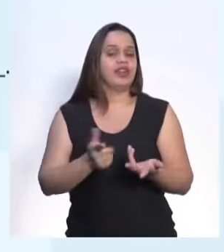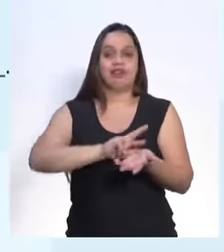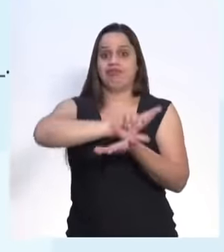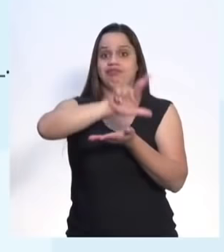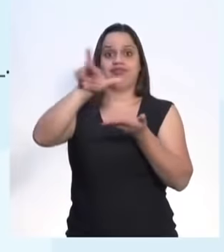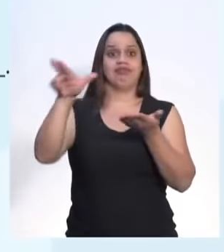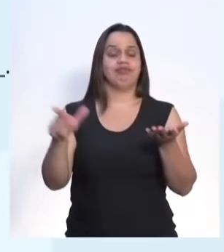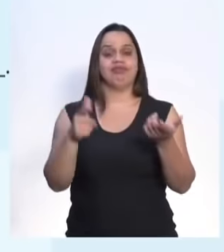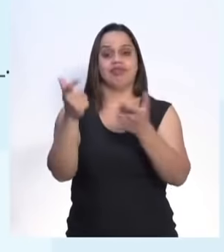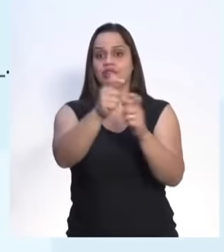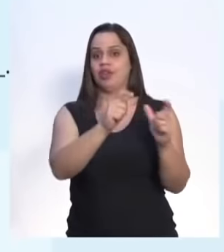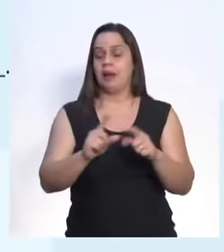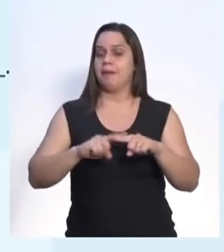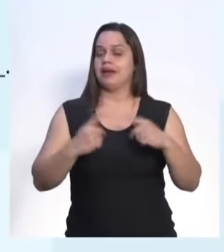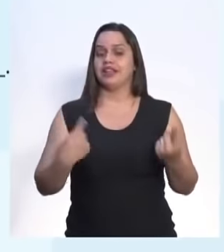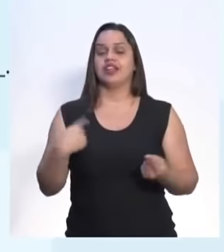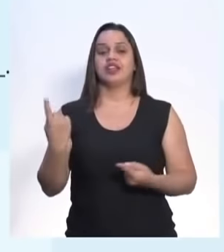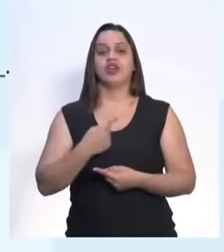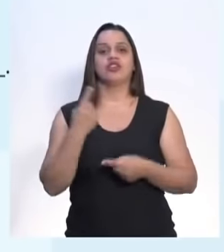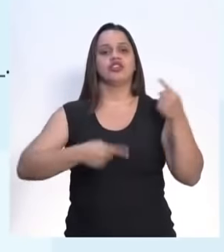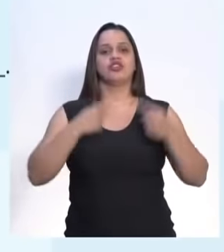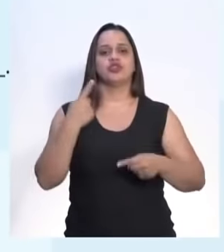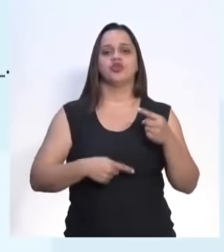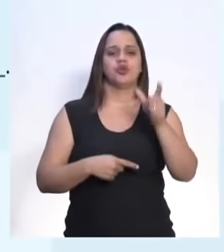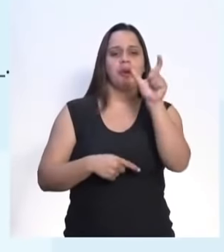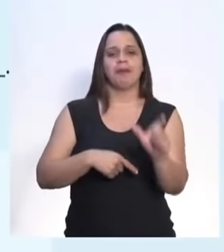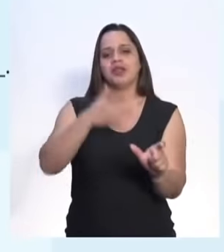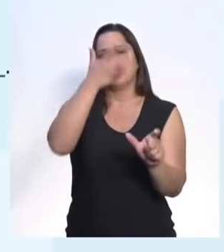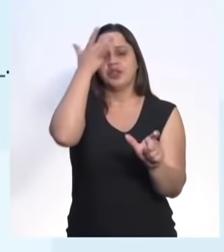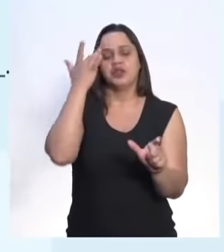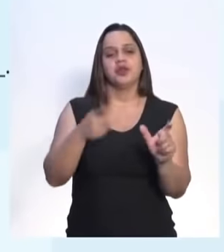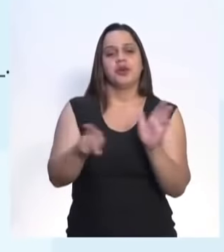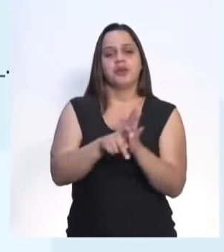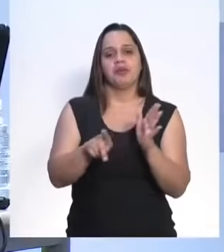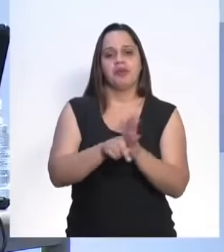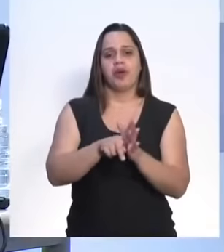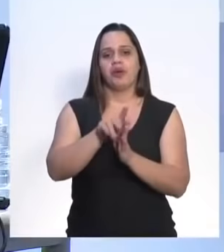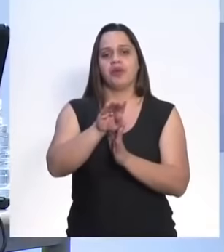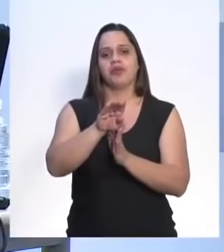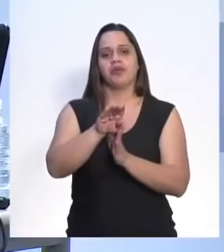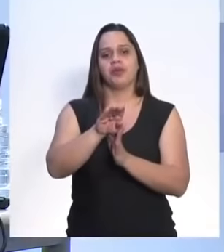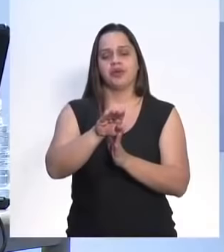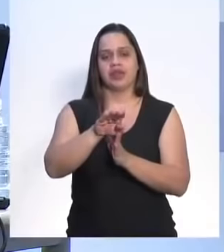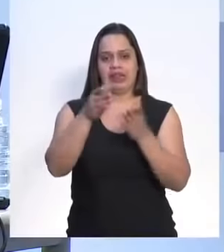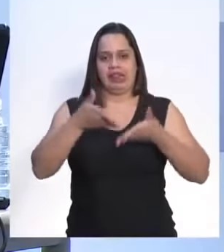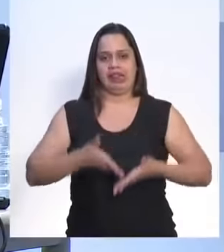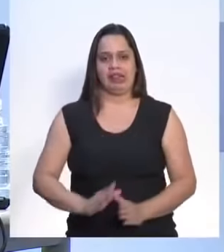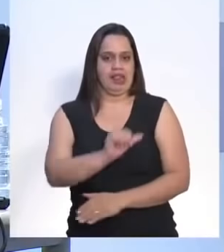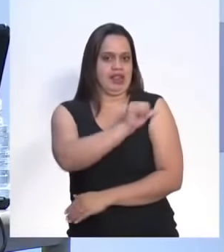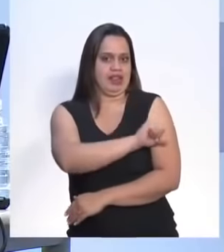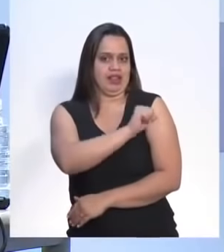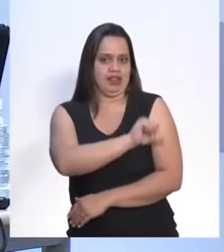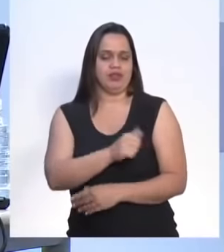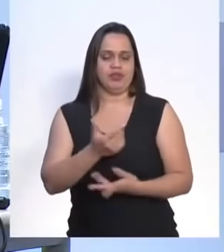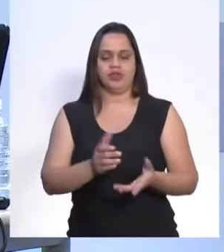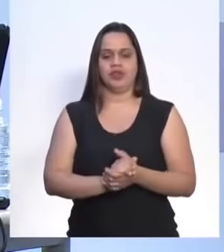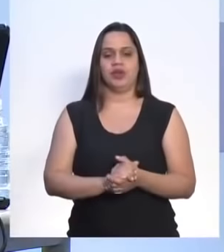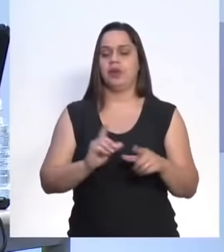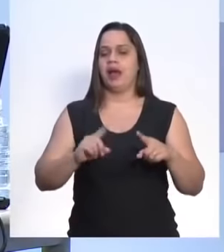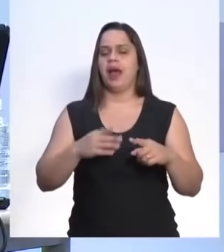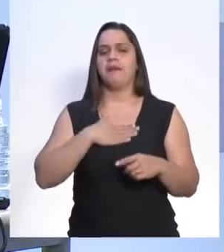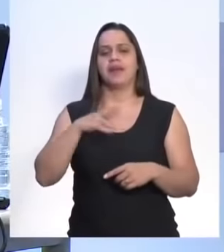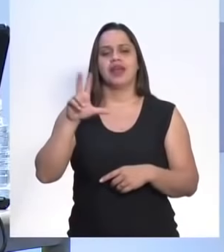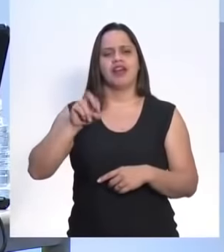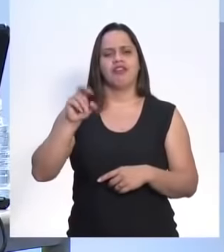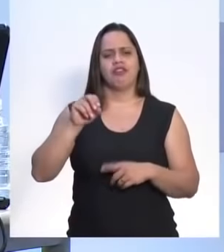outros lugares. É que a gente só discute isso com carioca mesmo, né, Mônica? Mas vai saber quanto os outros lugares tem outras palavras aí. A minha avó também tem